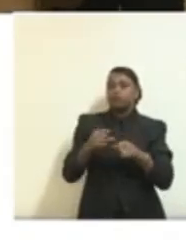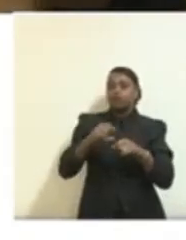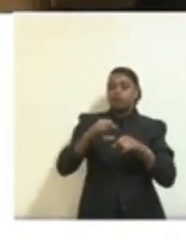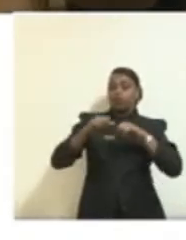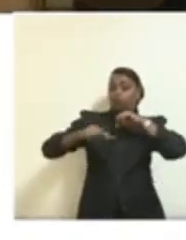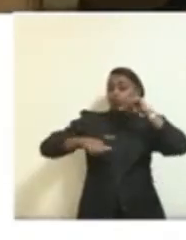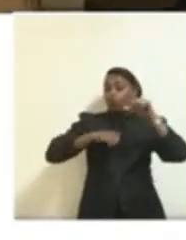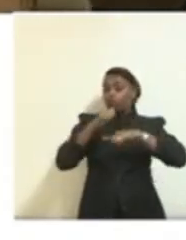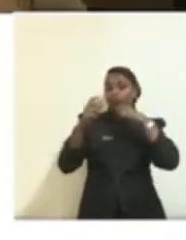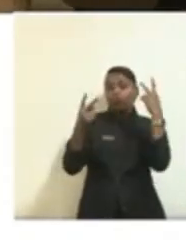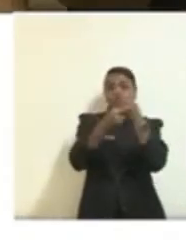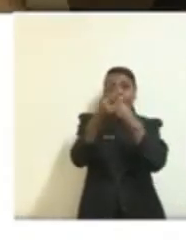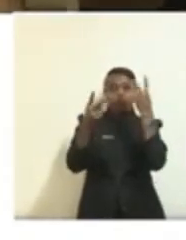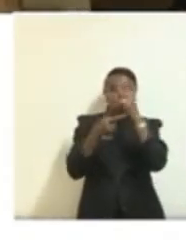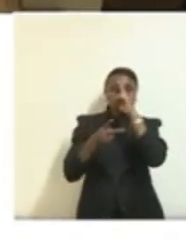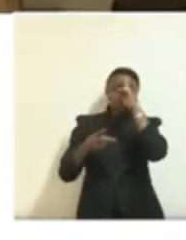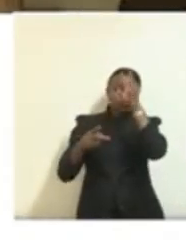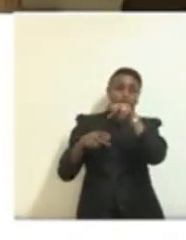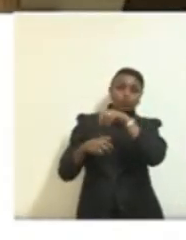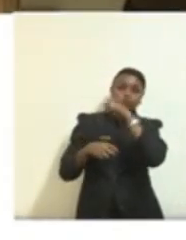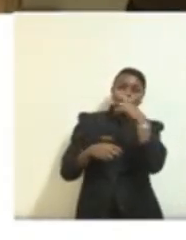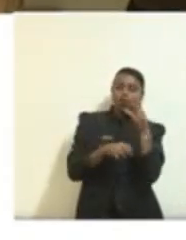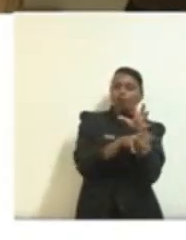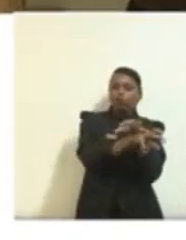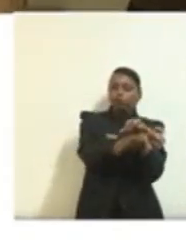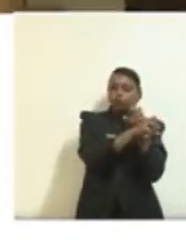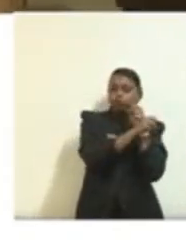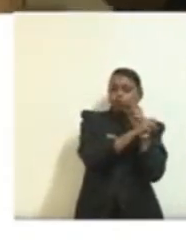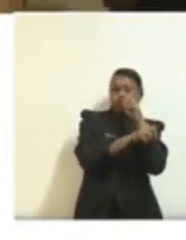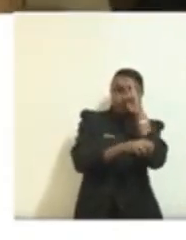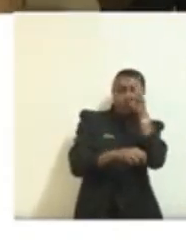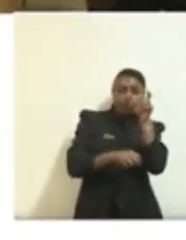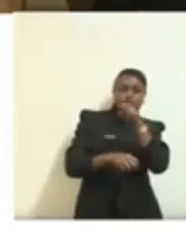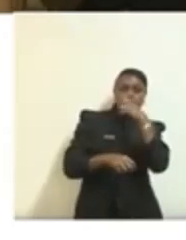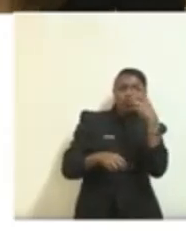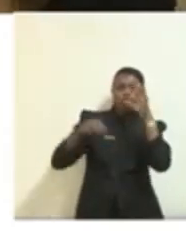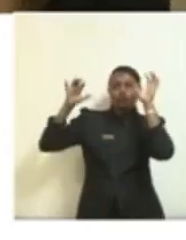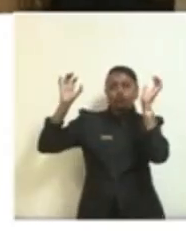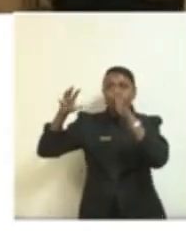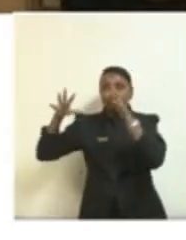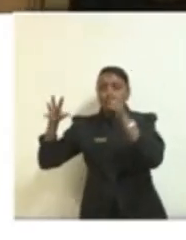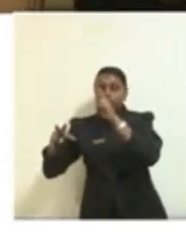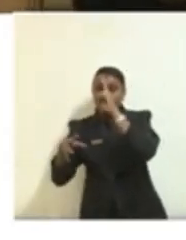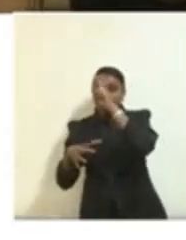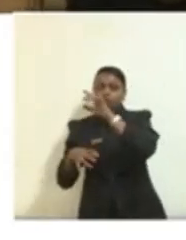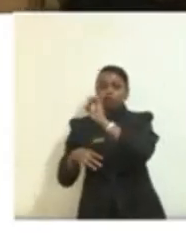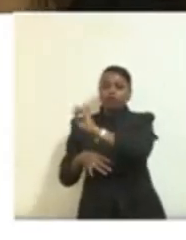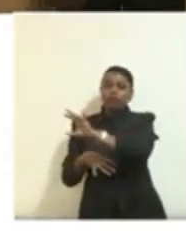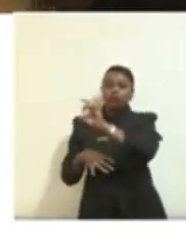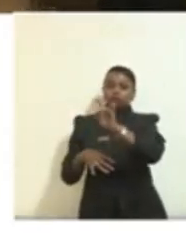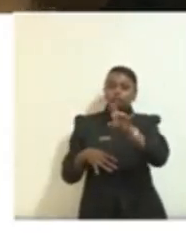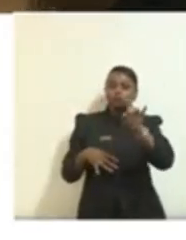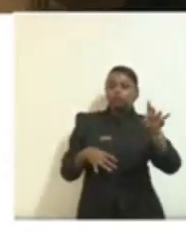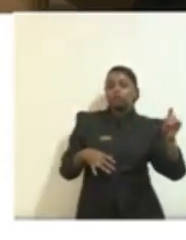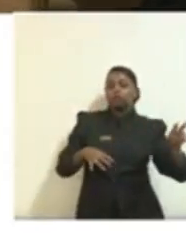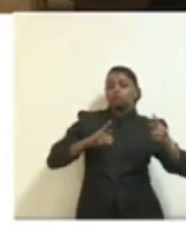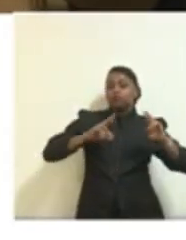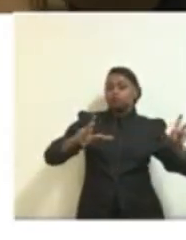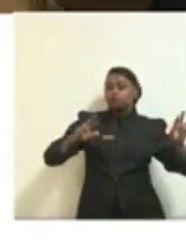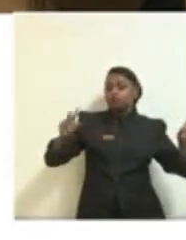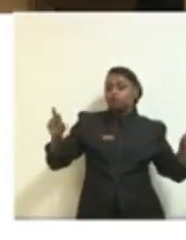climáticos anômalos de seca e aqui de excesso de chuva, mencionando a comentário, né, mais